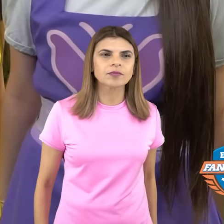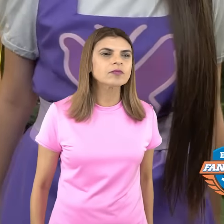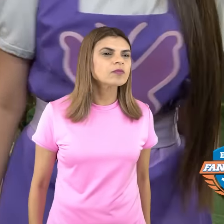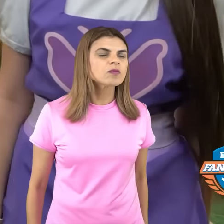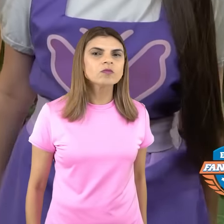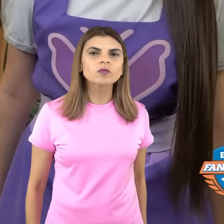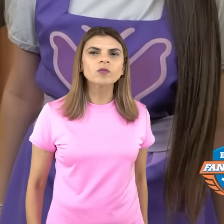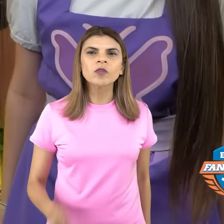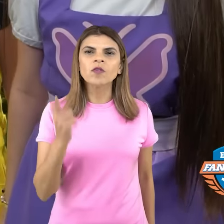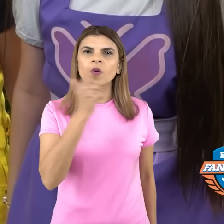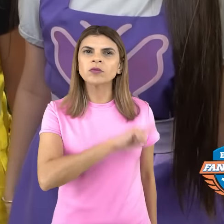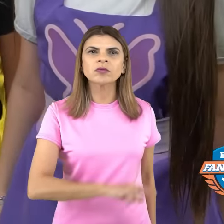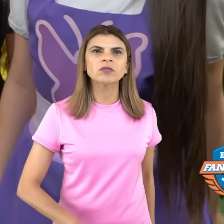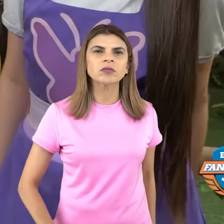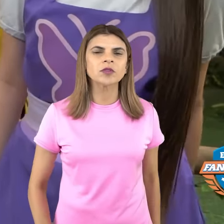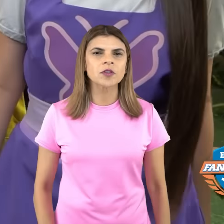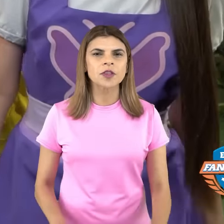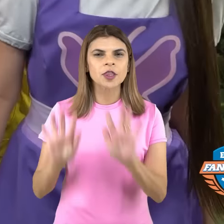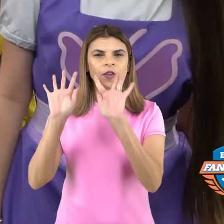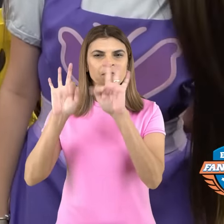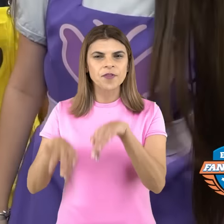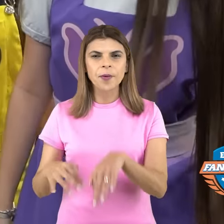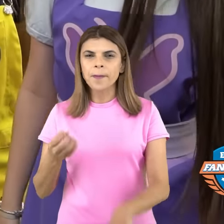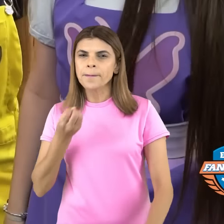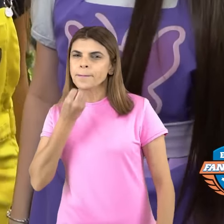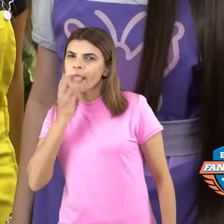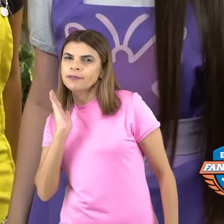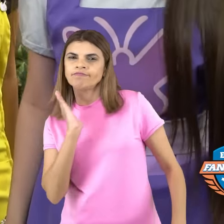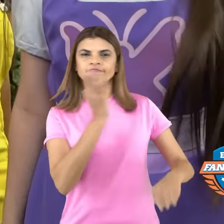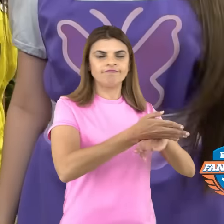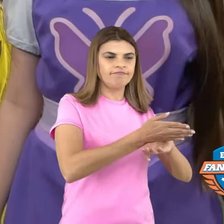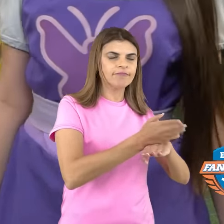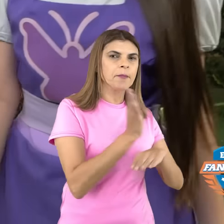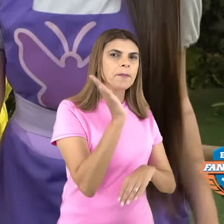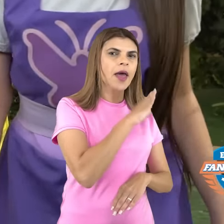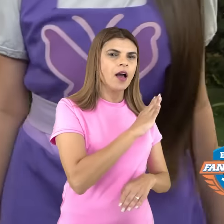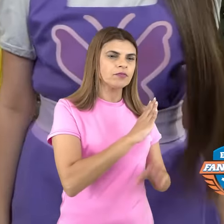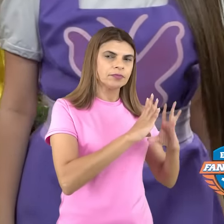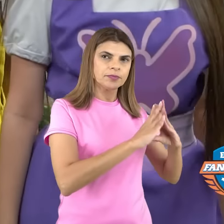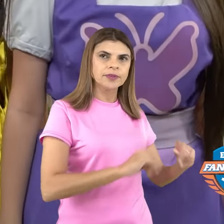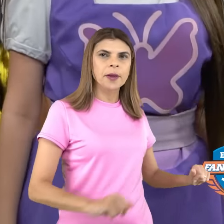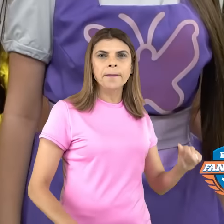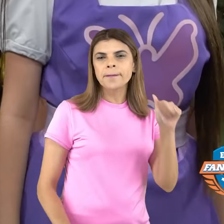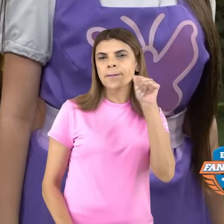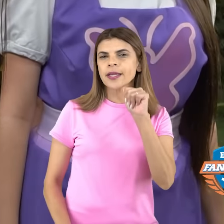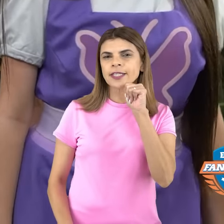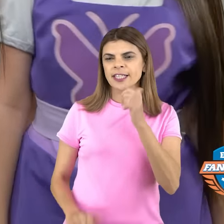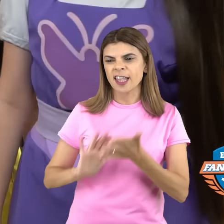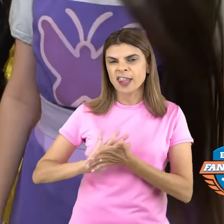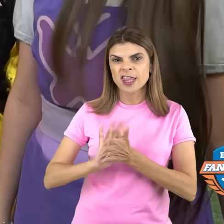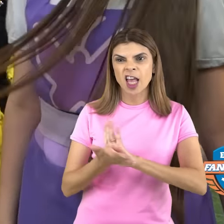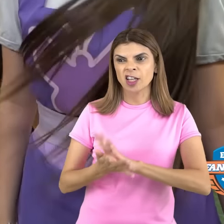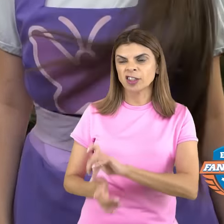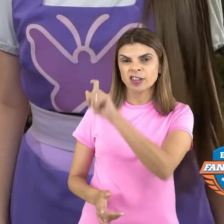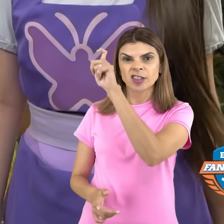Vamos detonar tudo! No final, o bem sempre vence o mal. Meninas, vamos derrotar essa